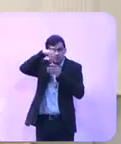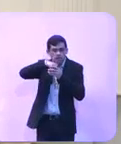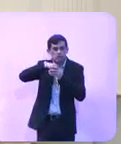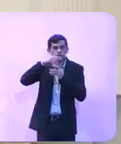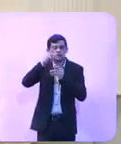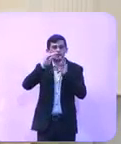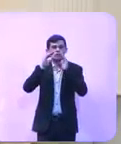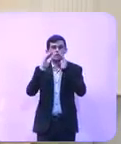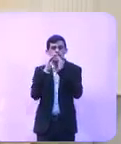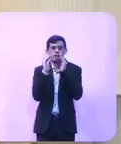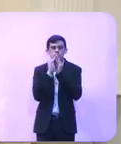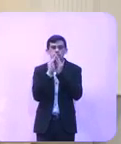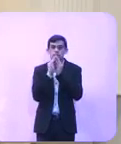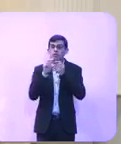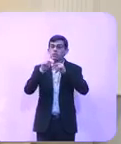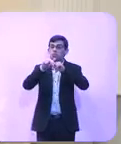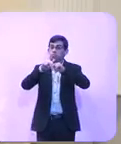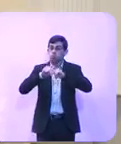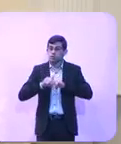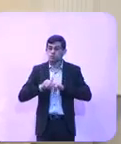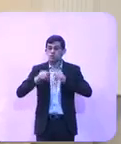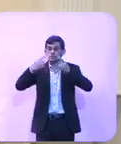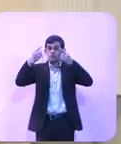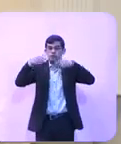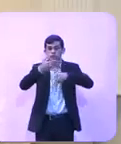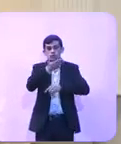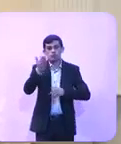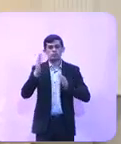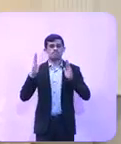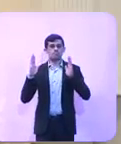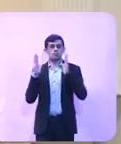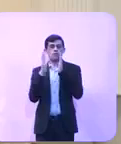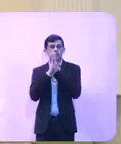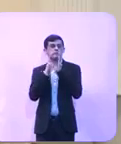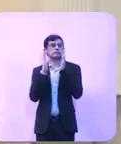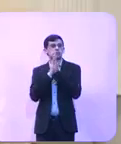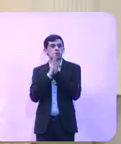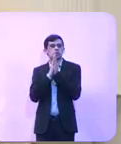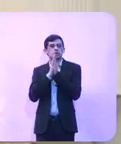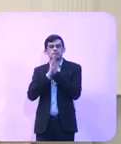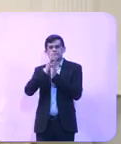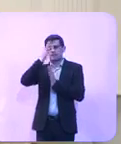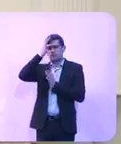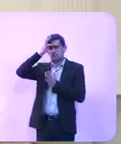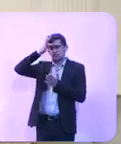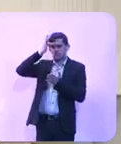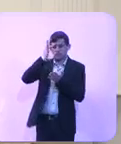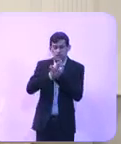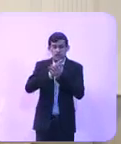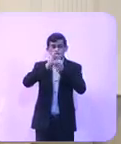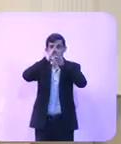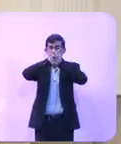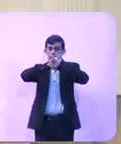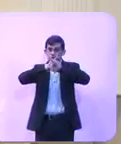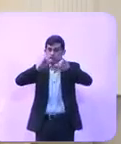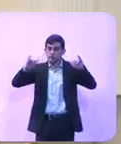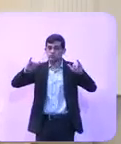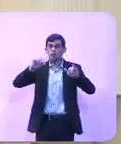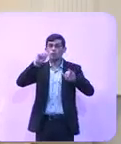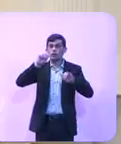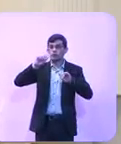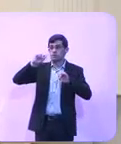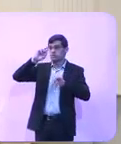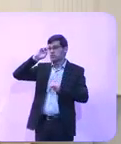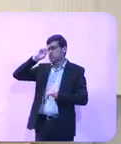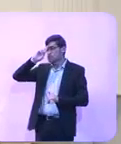Por isso eu queria desafiar você a fazer uma oração específica de fé. Uma oração de declaração de Jesus como